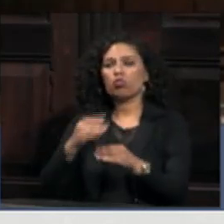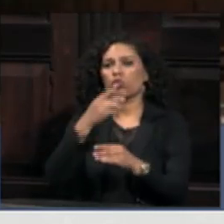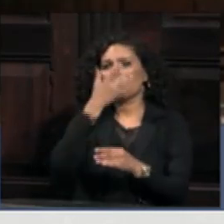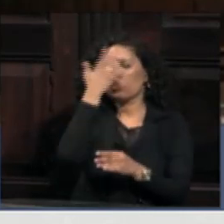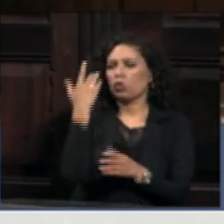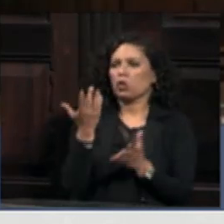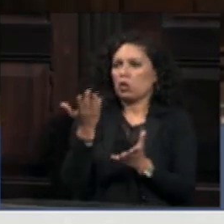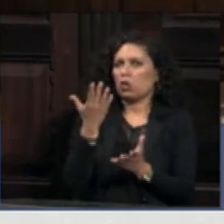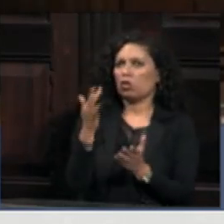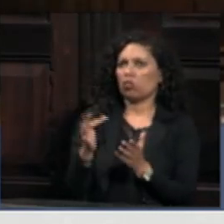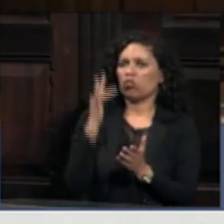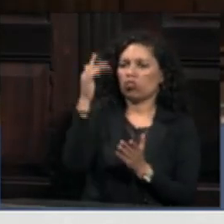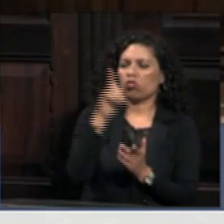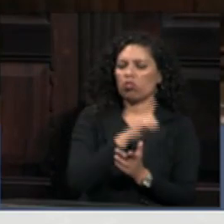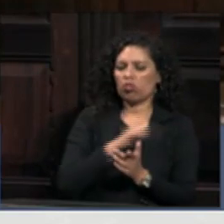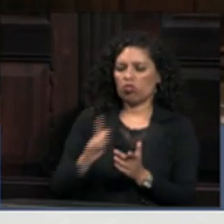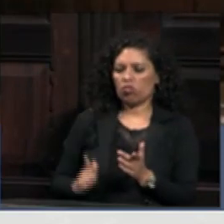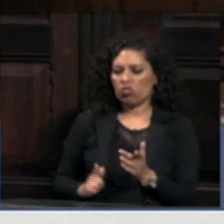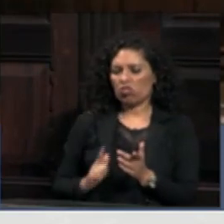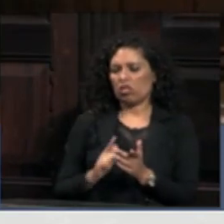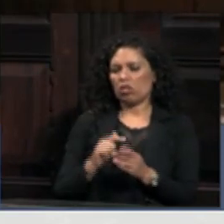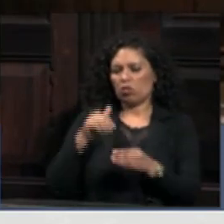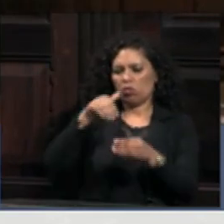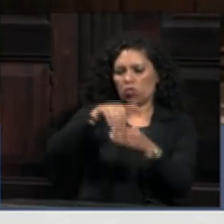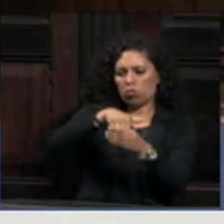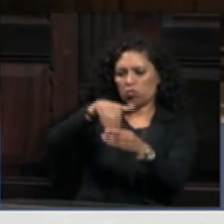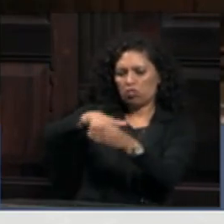candidatos fossem conhecidas.